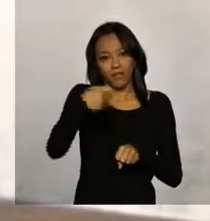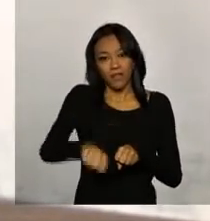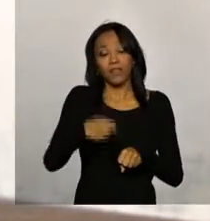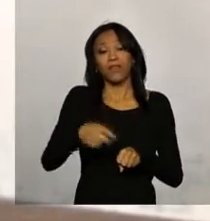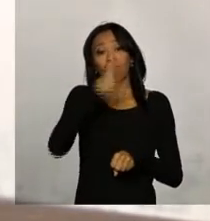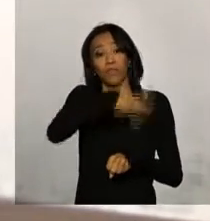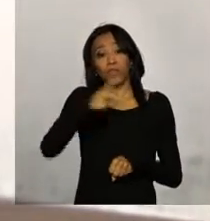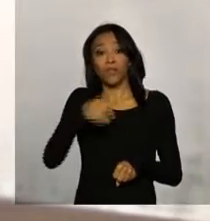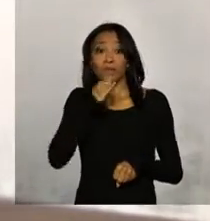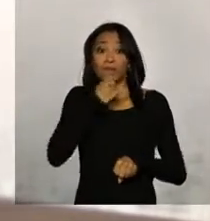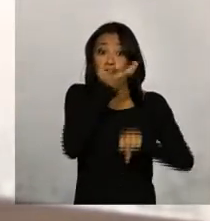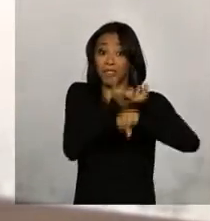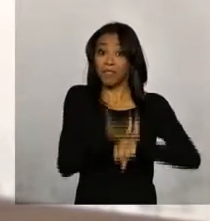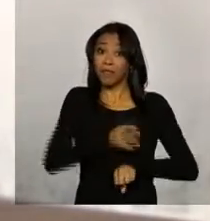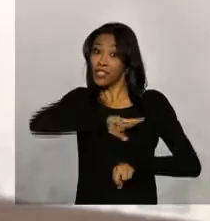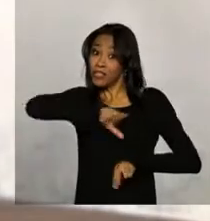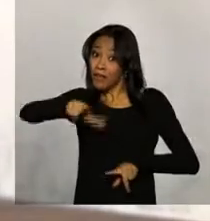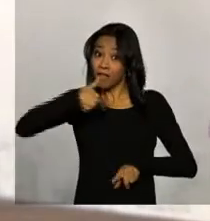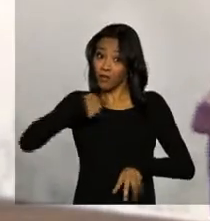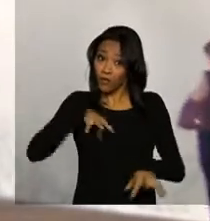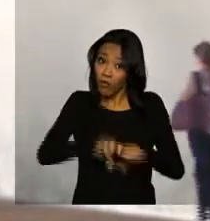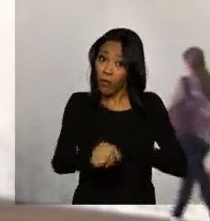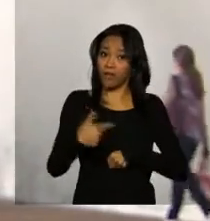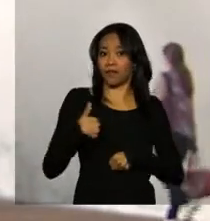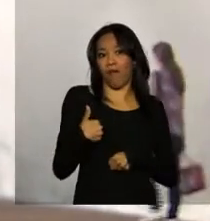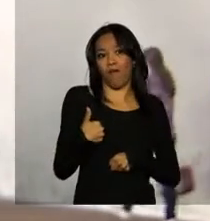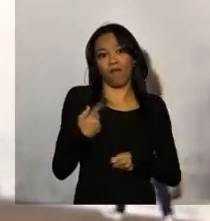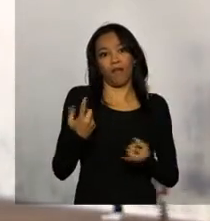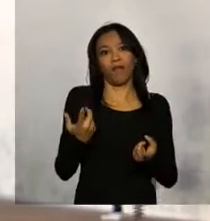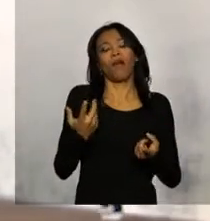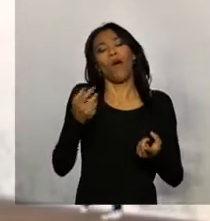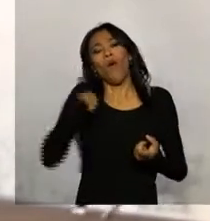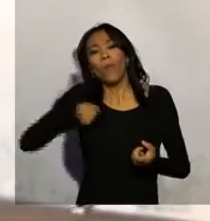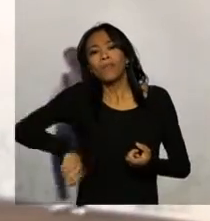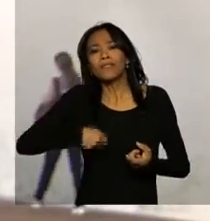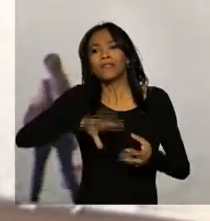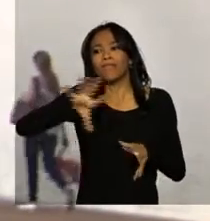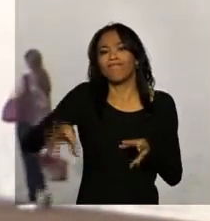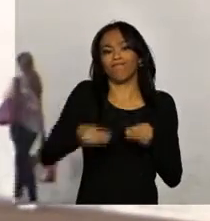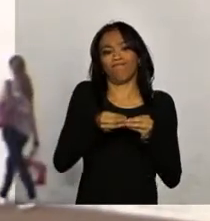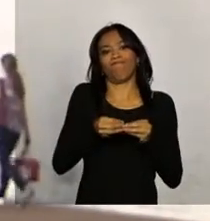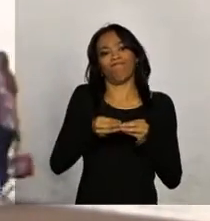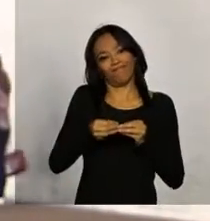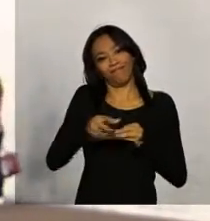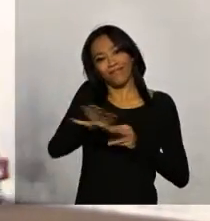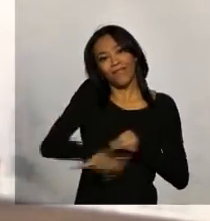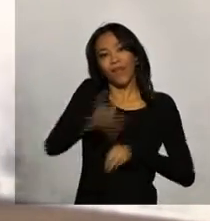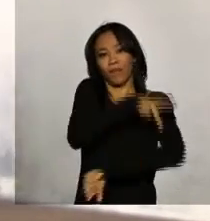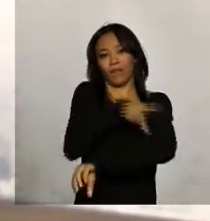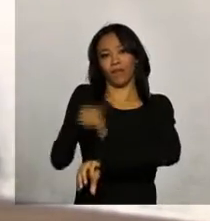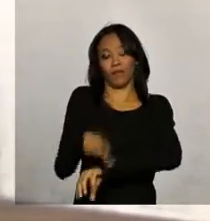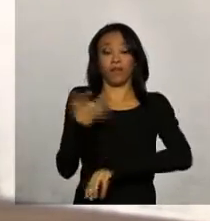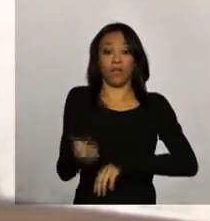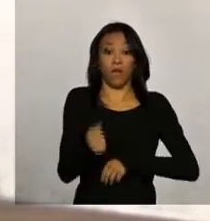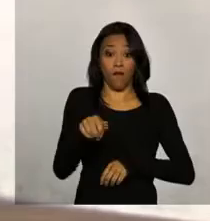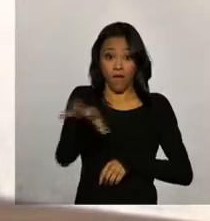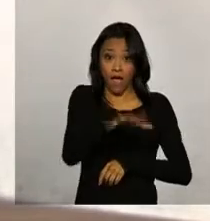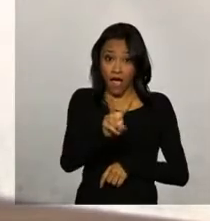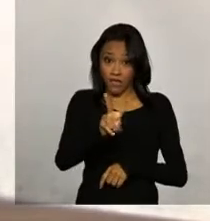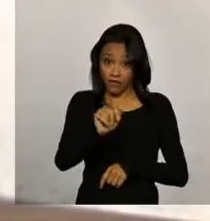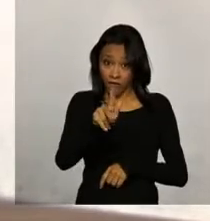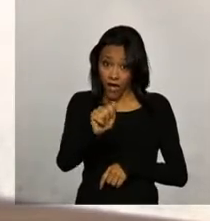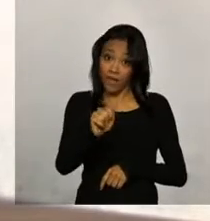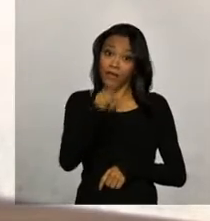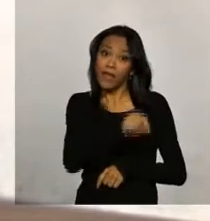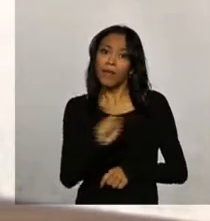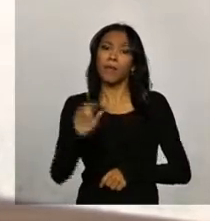disciplinas diferentes de sua licenciatura ou que precisam de alguma complementação pedagógica as vagas são institutos